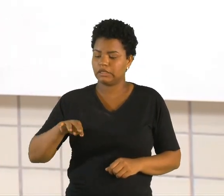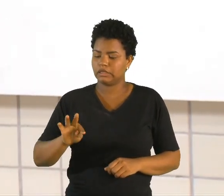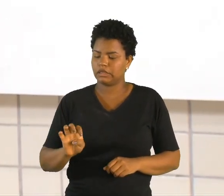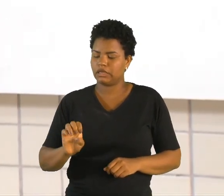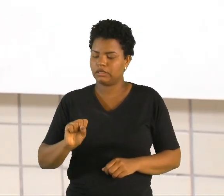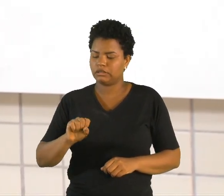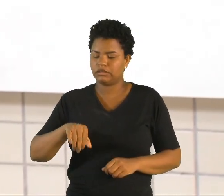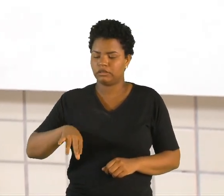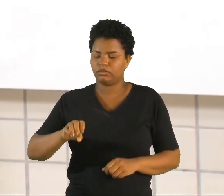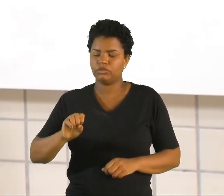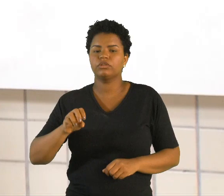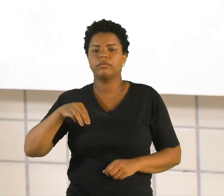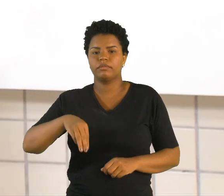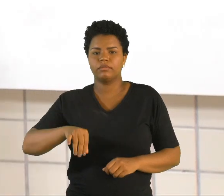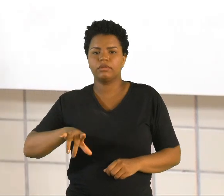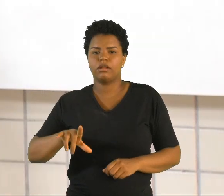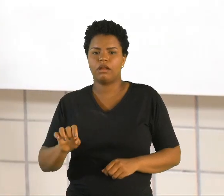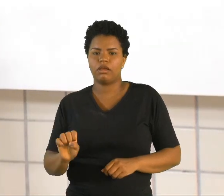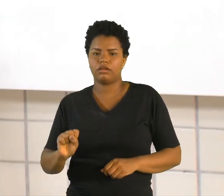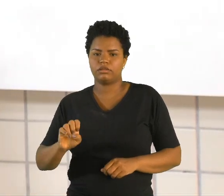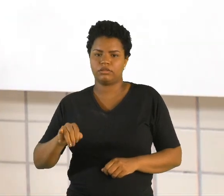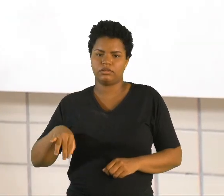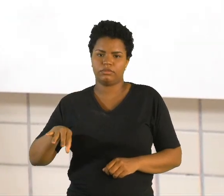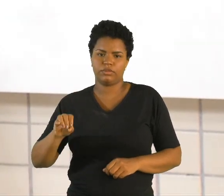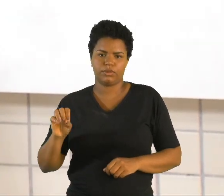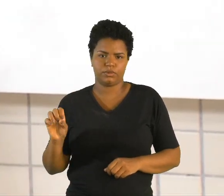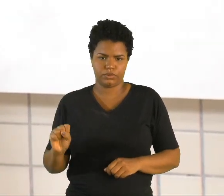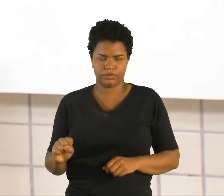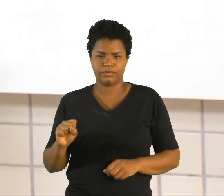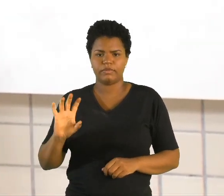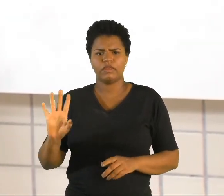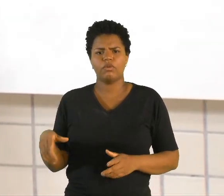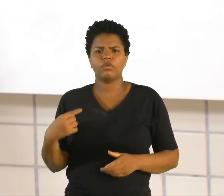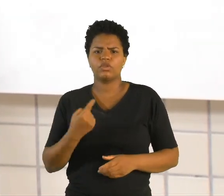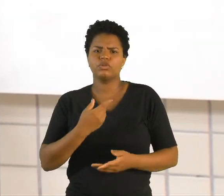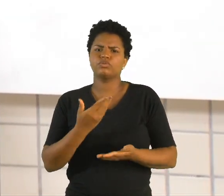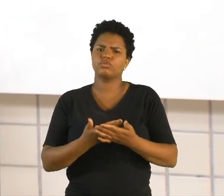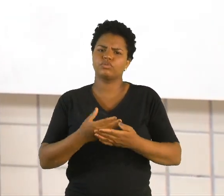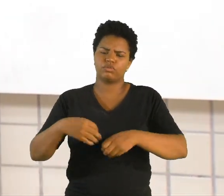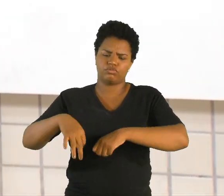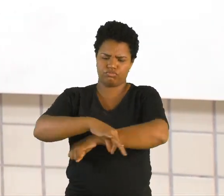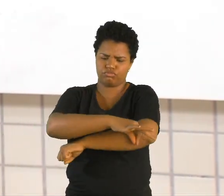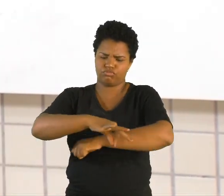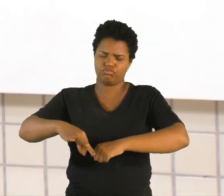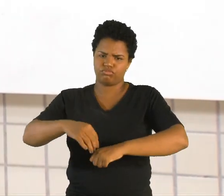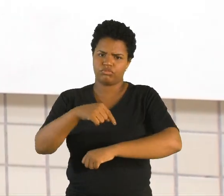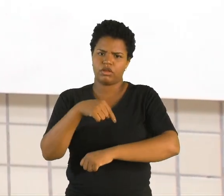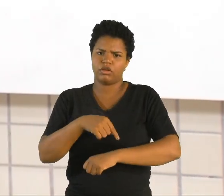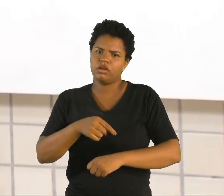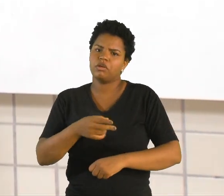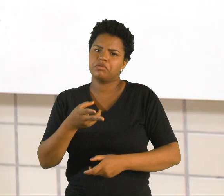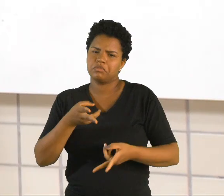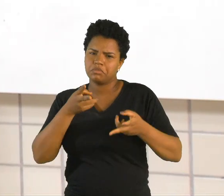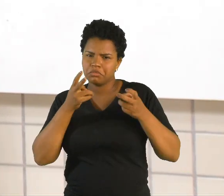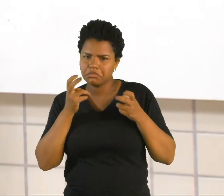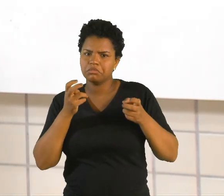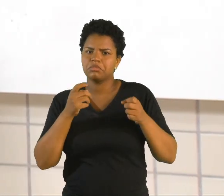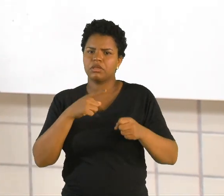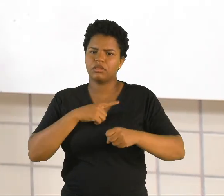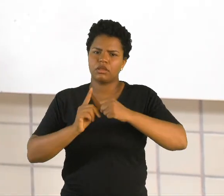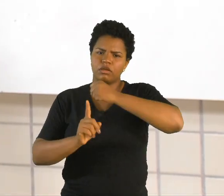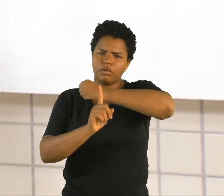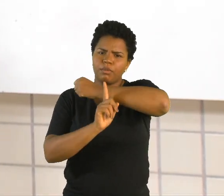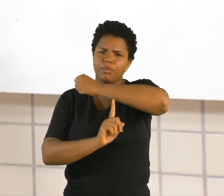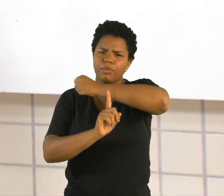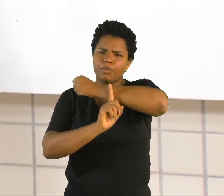ok, pessoal? Quando a gente está dentro da régua, quando a gente está trabalhando com a régua, se a gente observar, tem os risquinhos